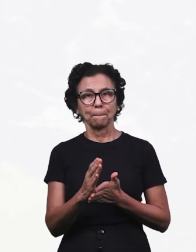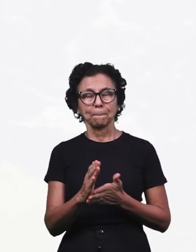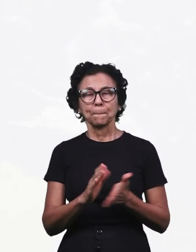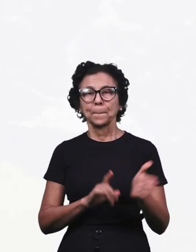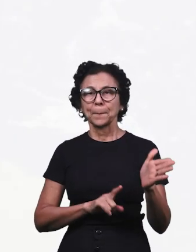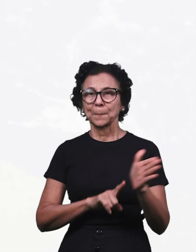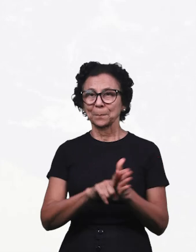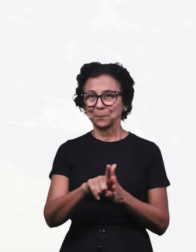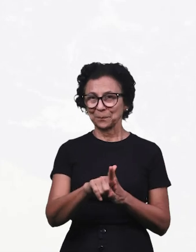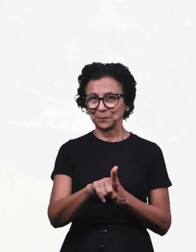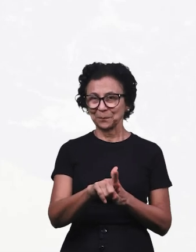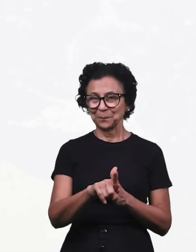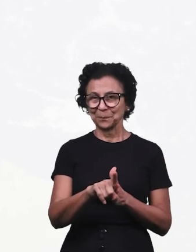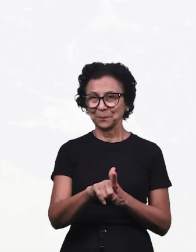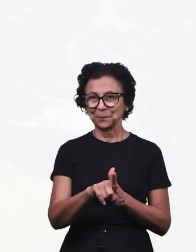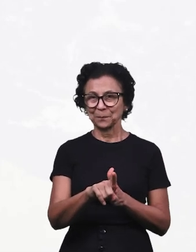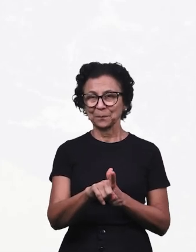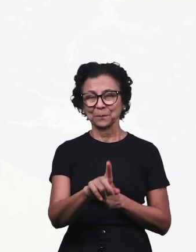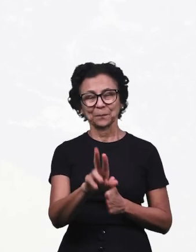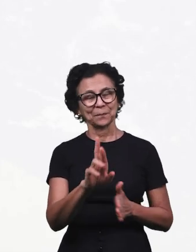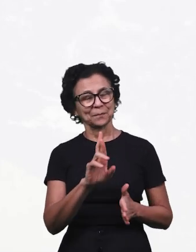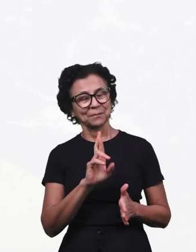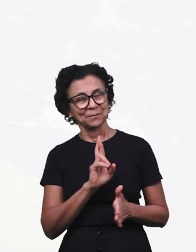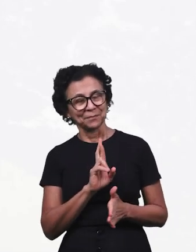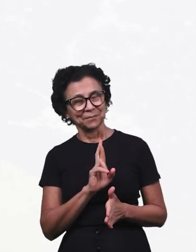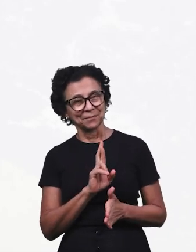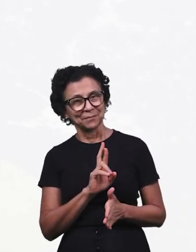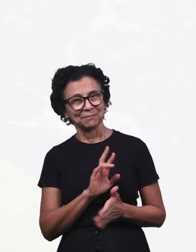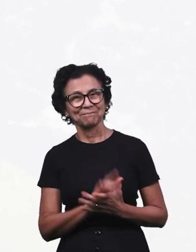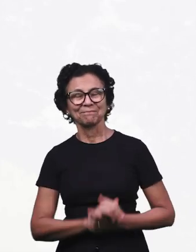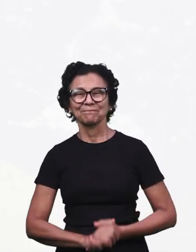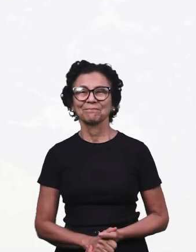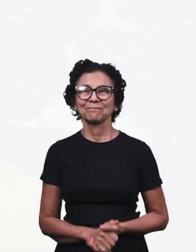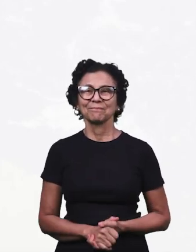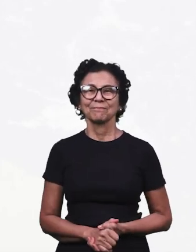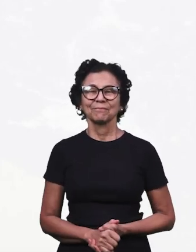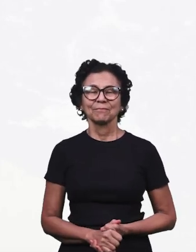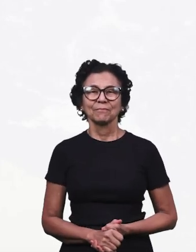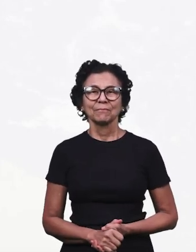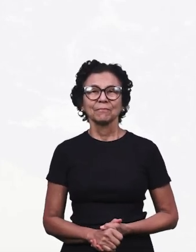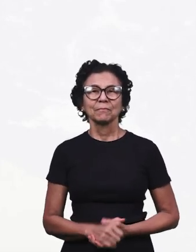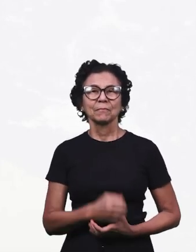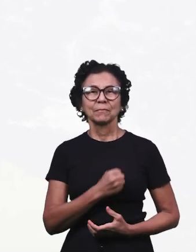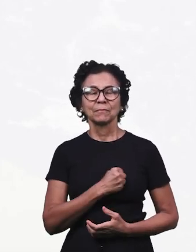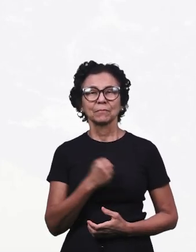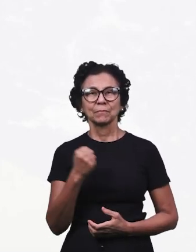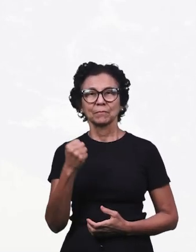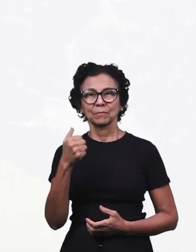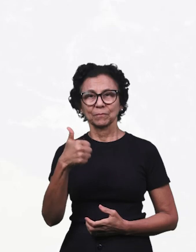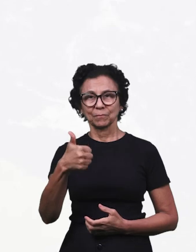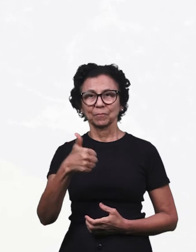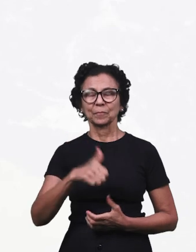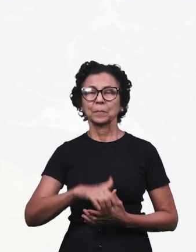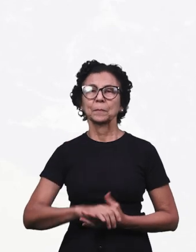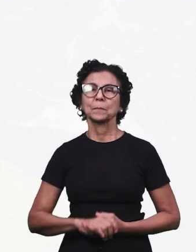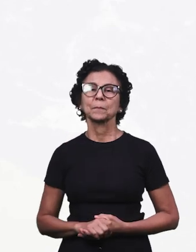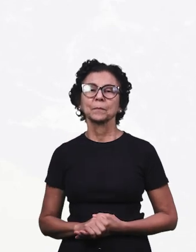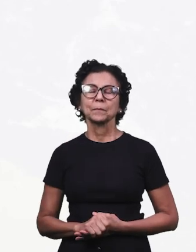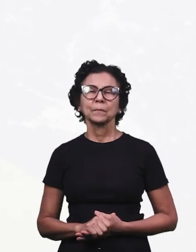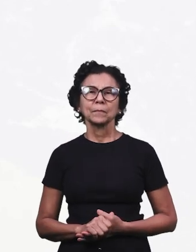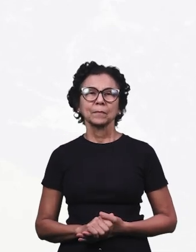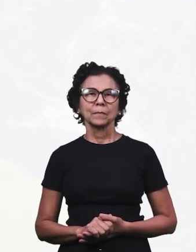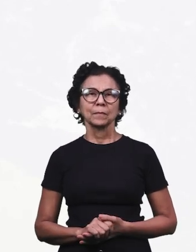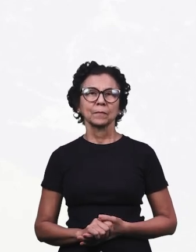que serão feitas e serão formuladas e serão respondidas pelos nossos irmãos. A primeira pergunta para a Escola Bíblica foi a seguinte, vamos ler.